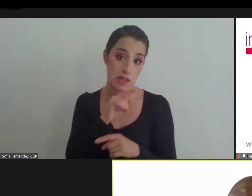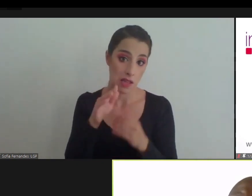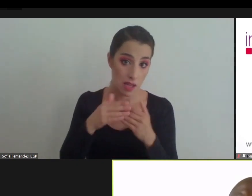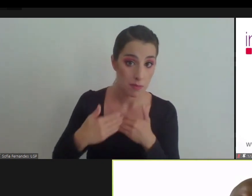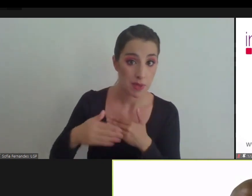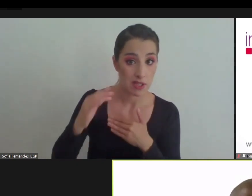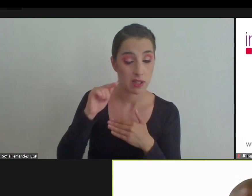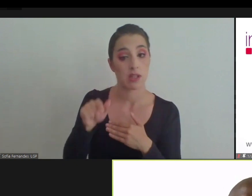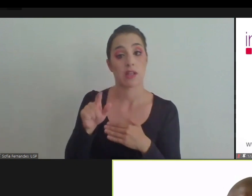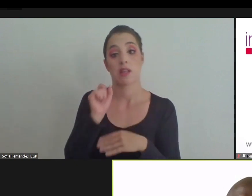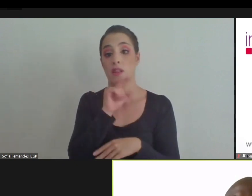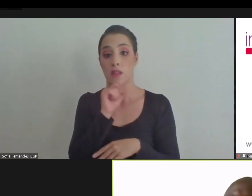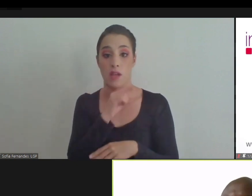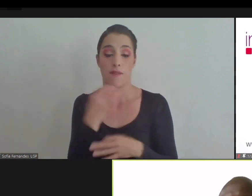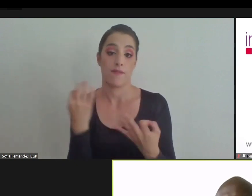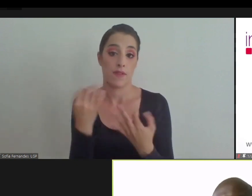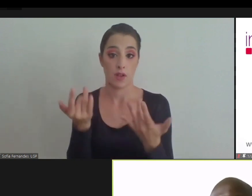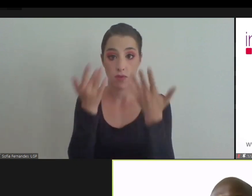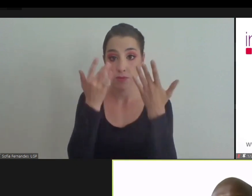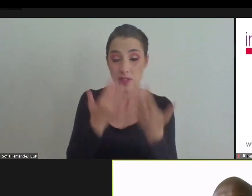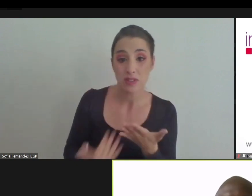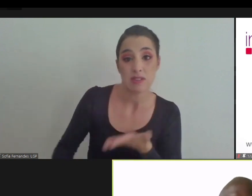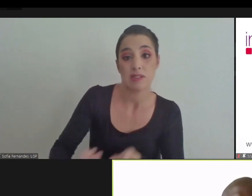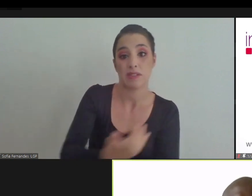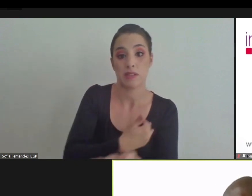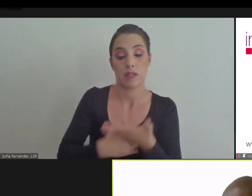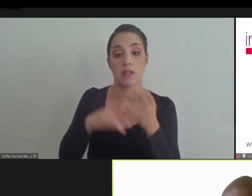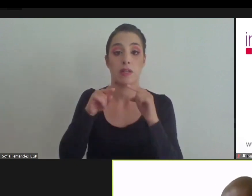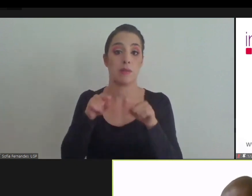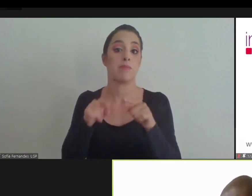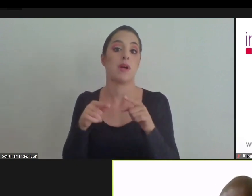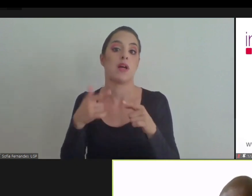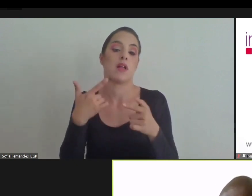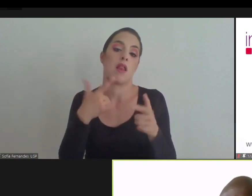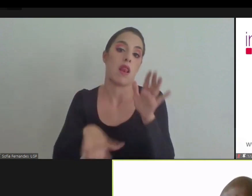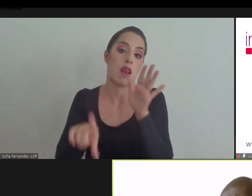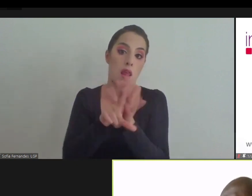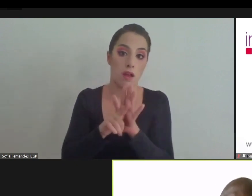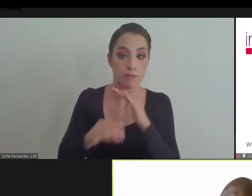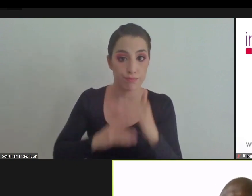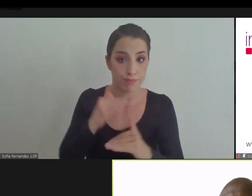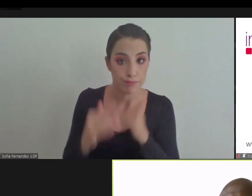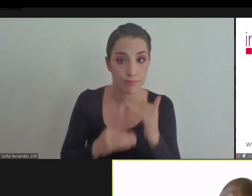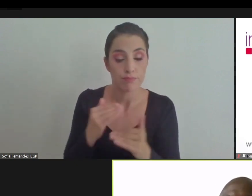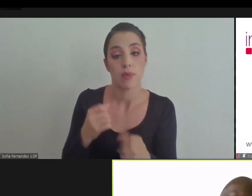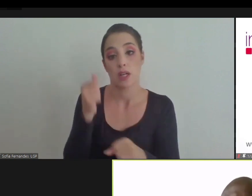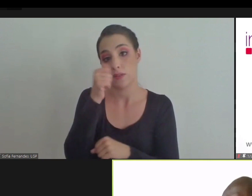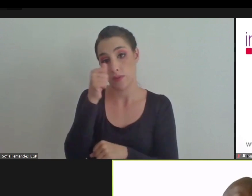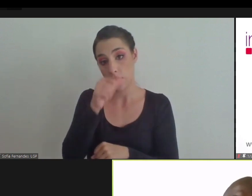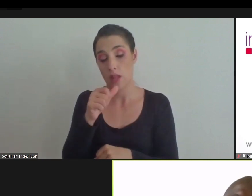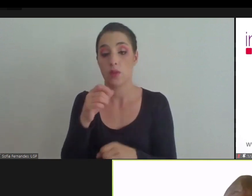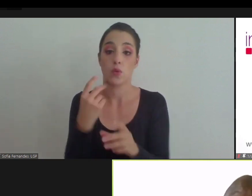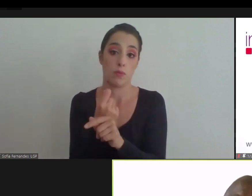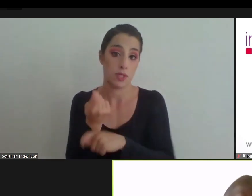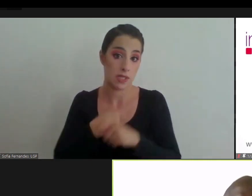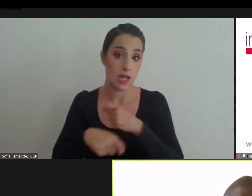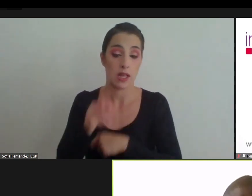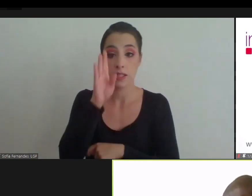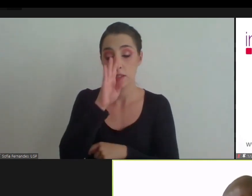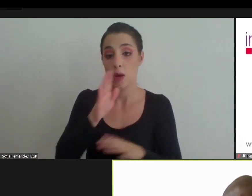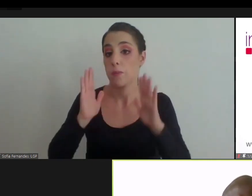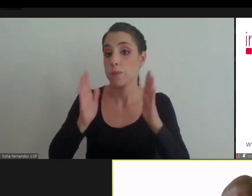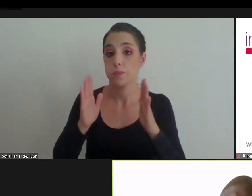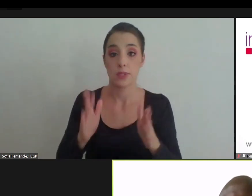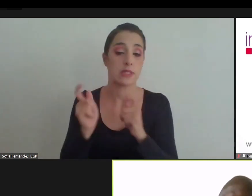sobre os requisitos necessários para o licenciamento da atividade comercial, se o munícipe não precisa de percorrer